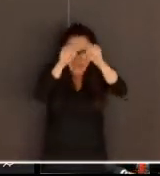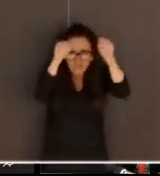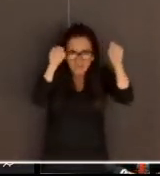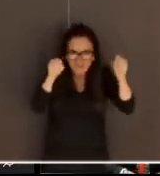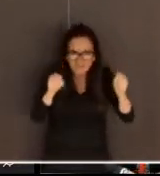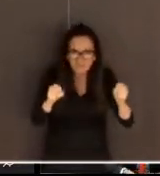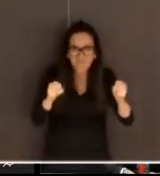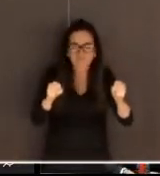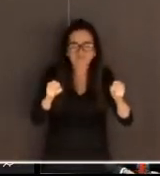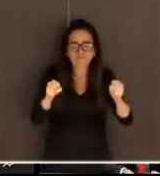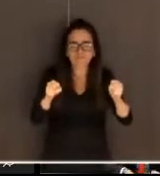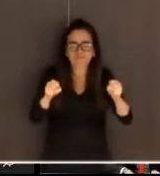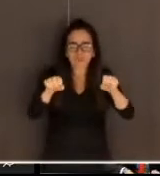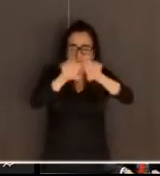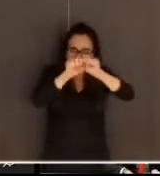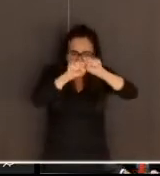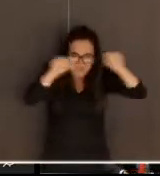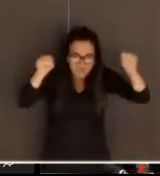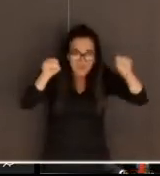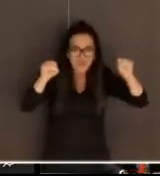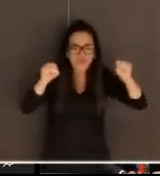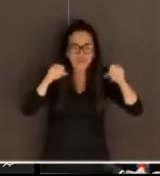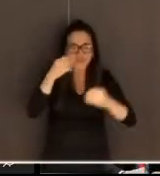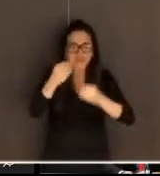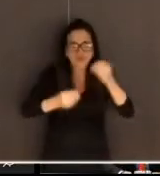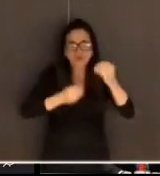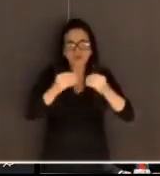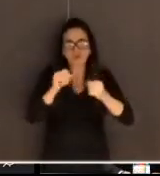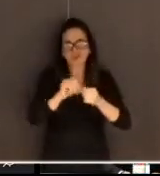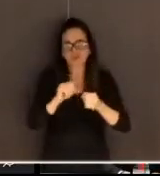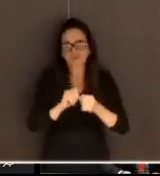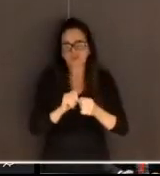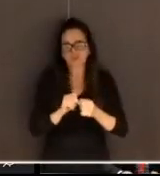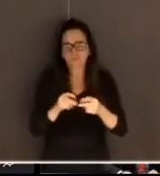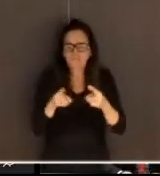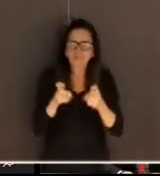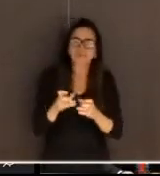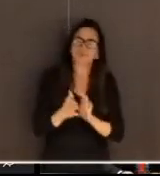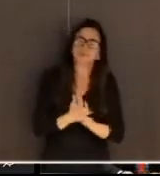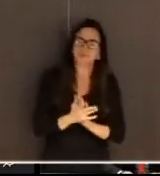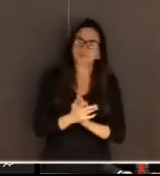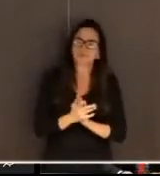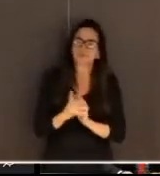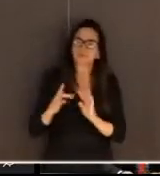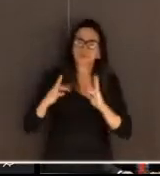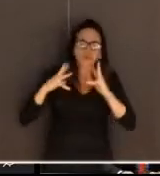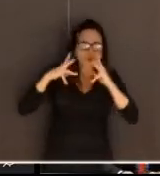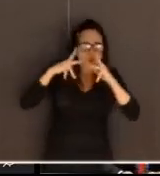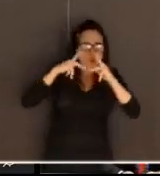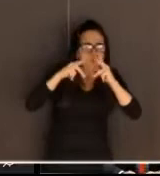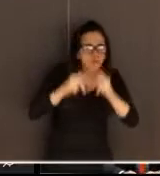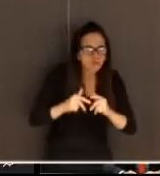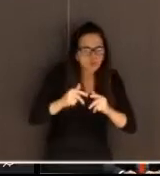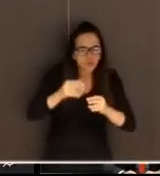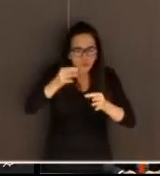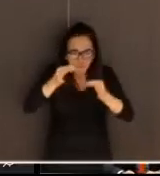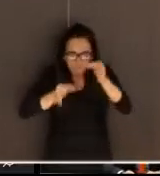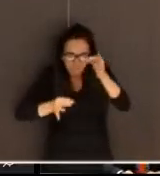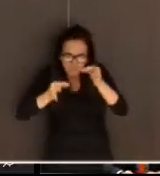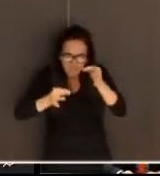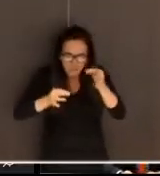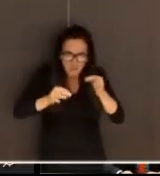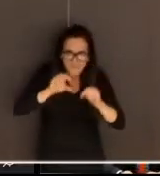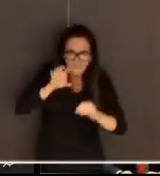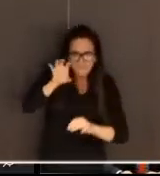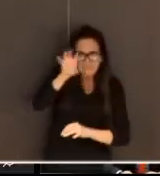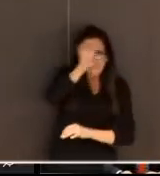principalmente de nulidades. Vejam bem, todos os ordenamentos jurídicos